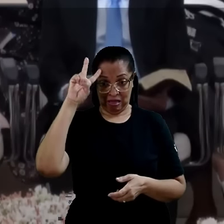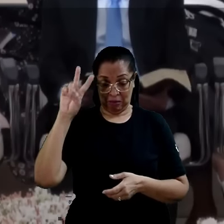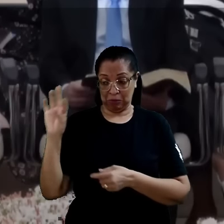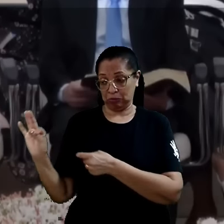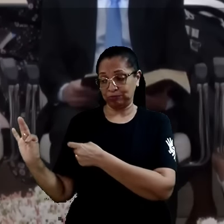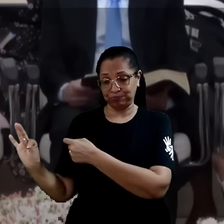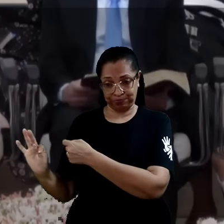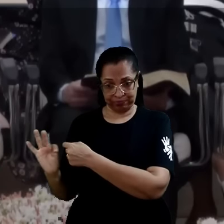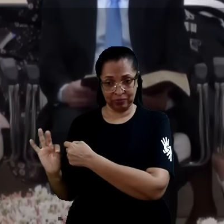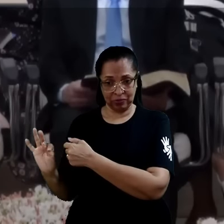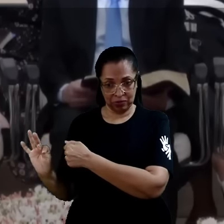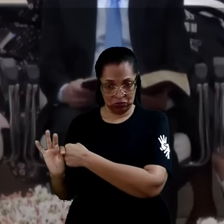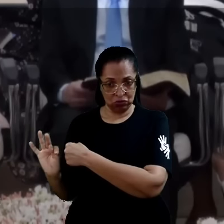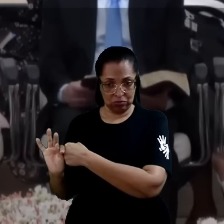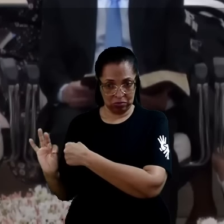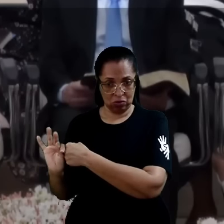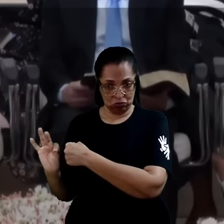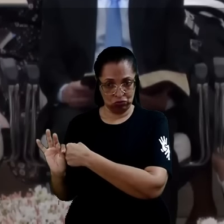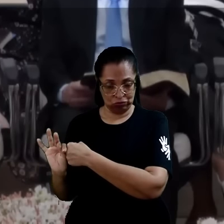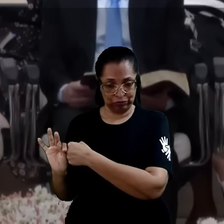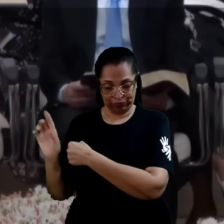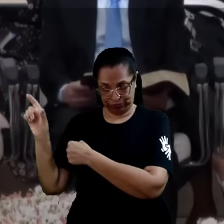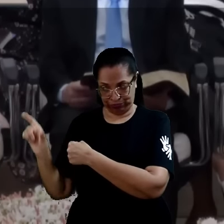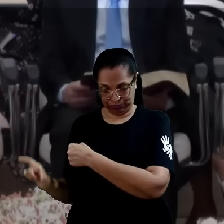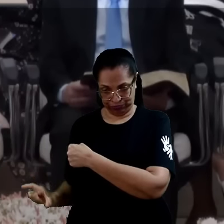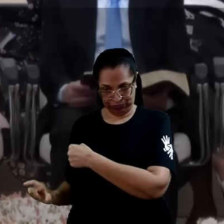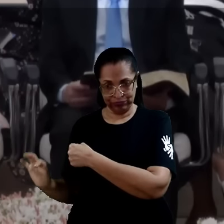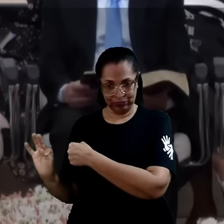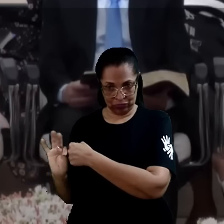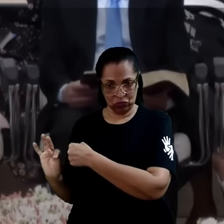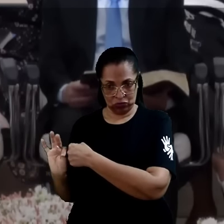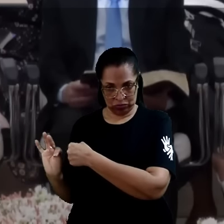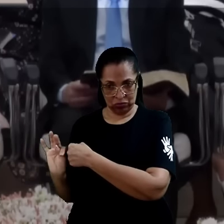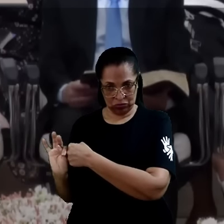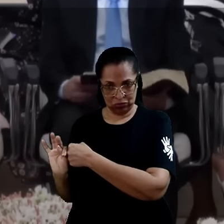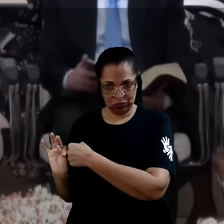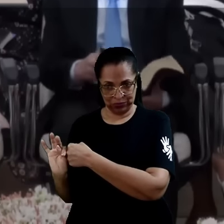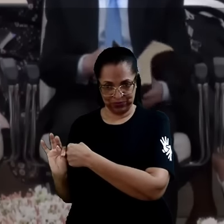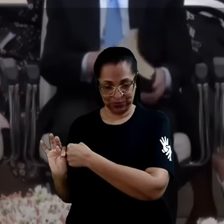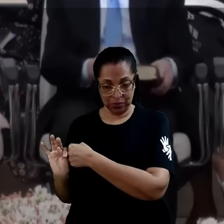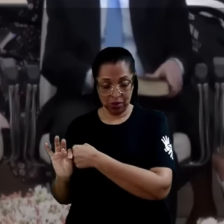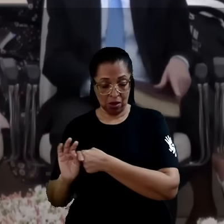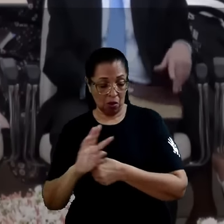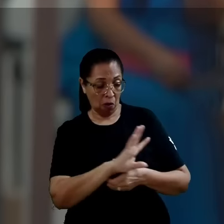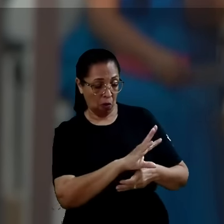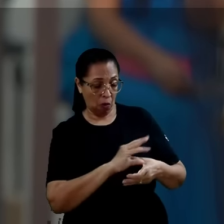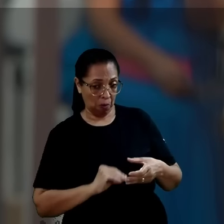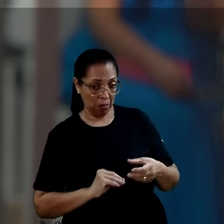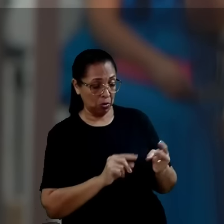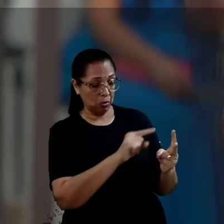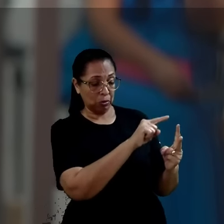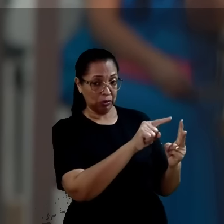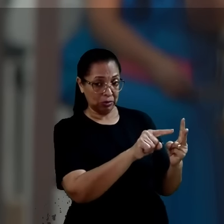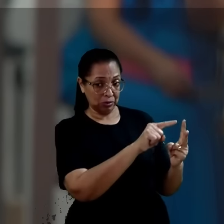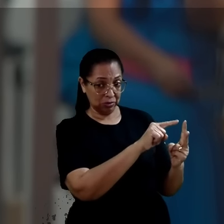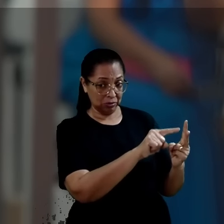avó porque nós somos os mais excelentes professores da nossa